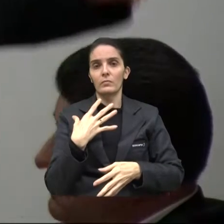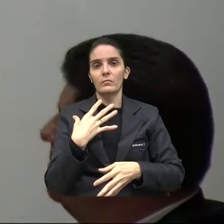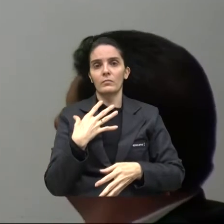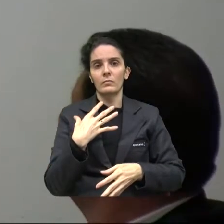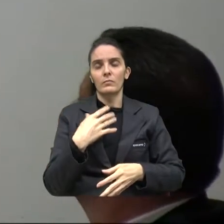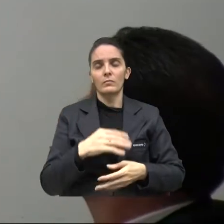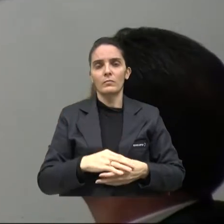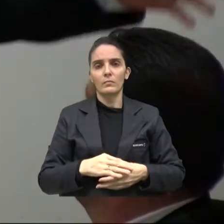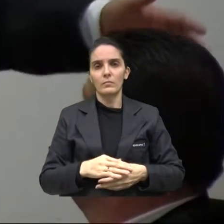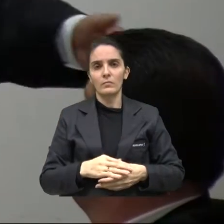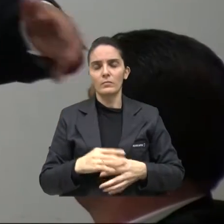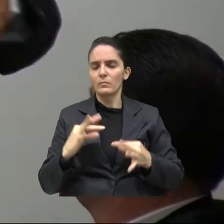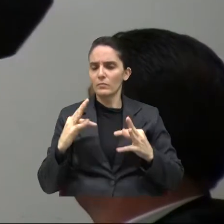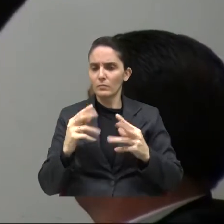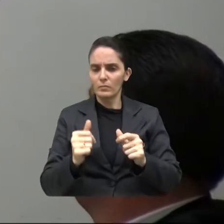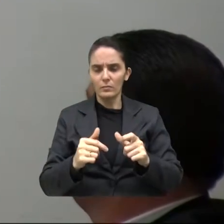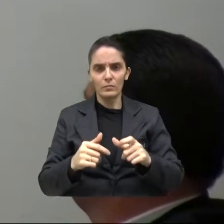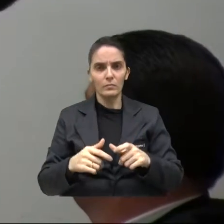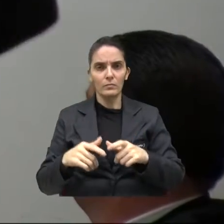entradas,